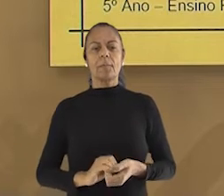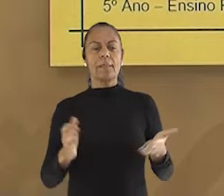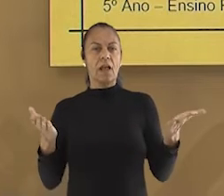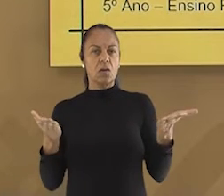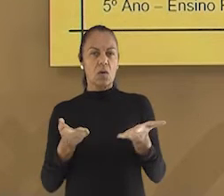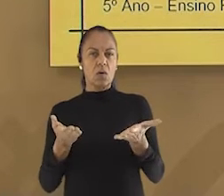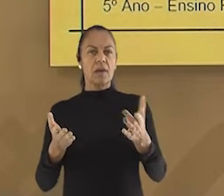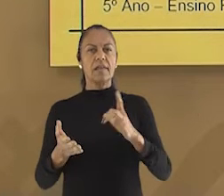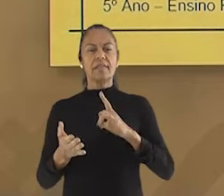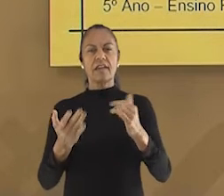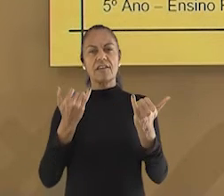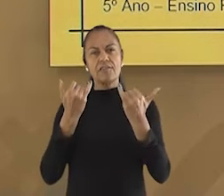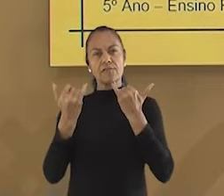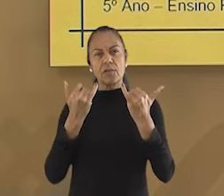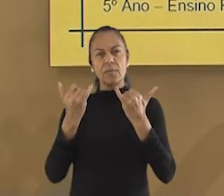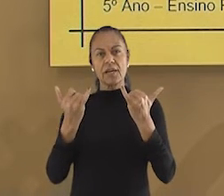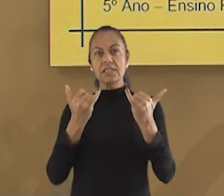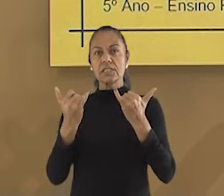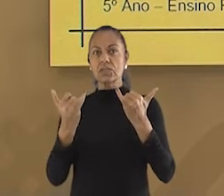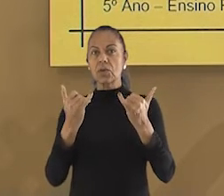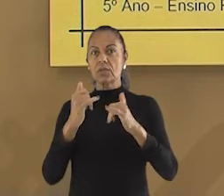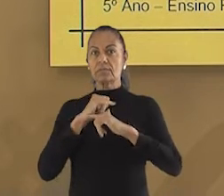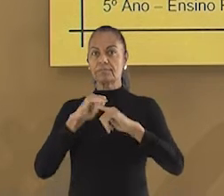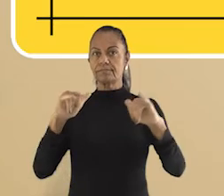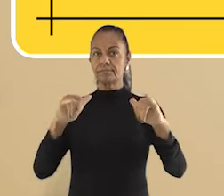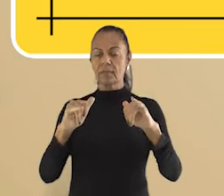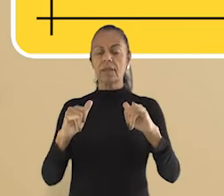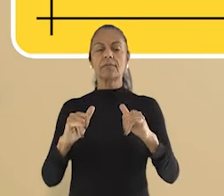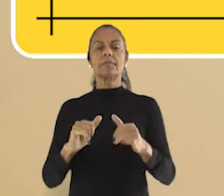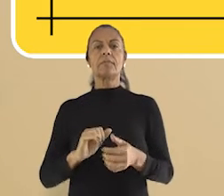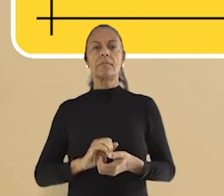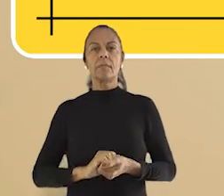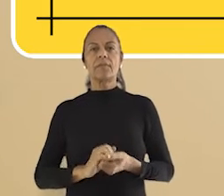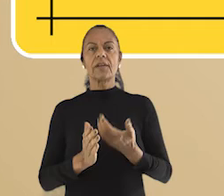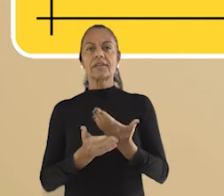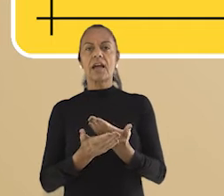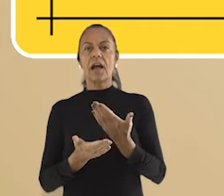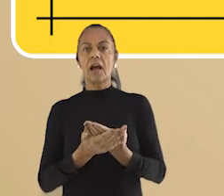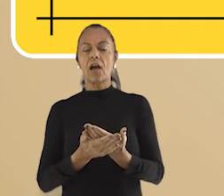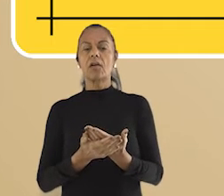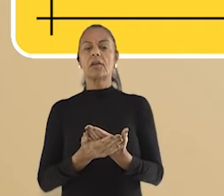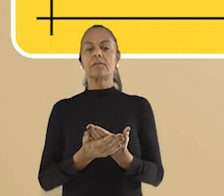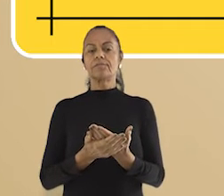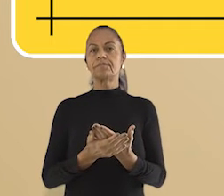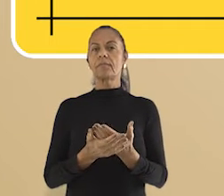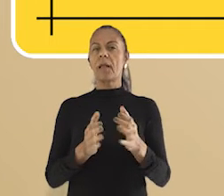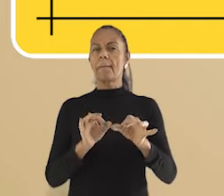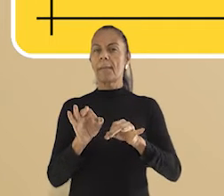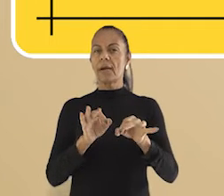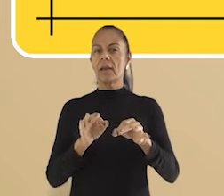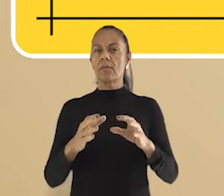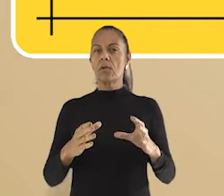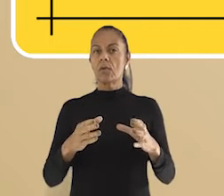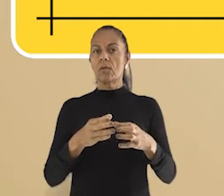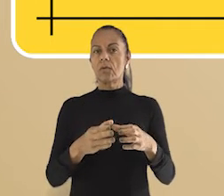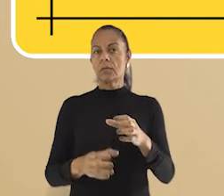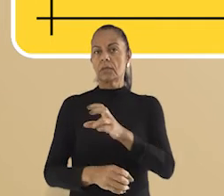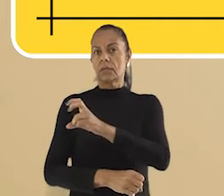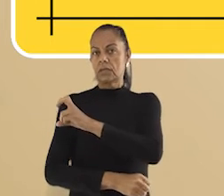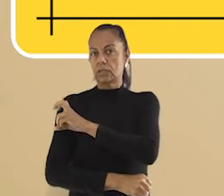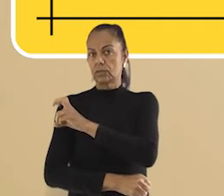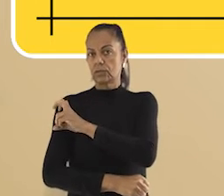passarei algumas informações breves sobre a aula. Esta aula é destinada aos 5º anos do